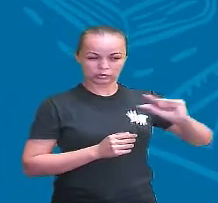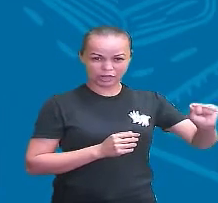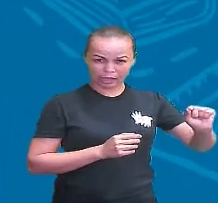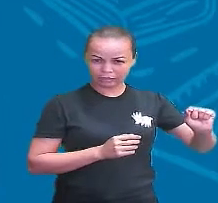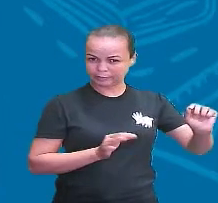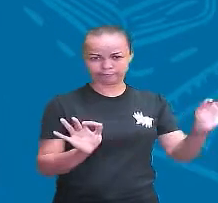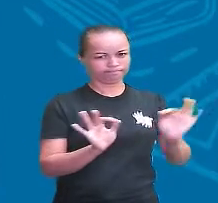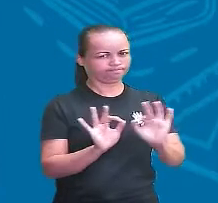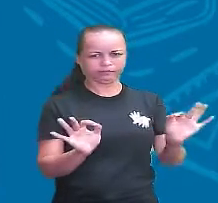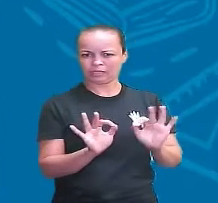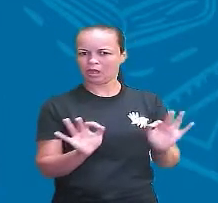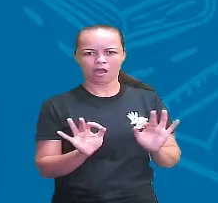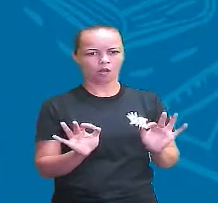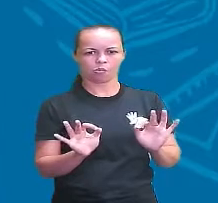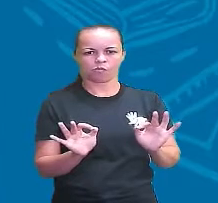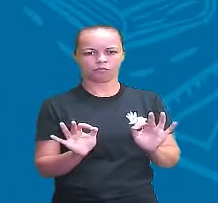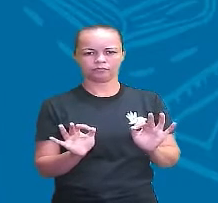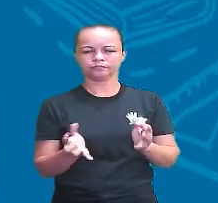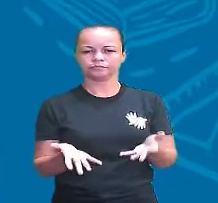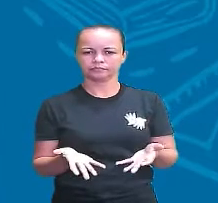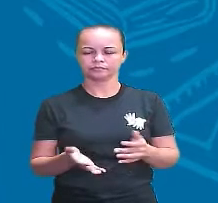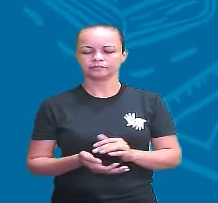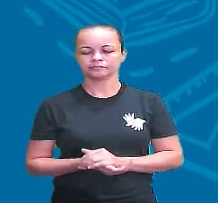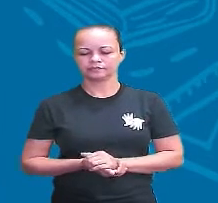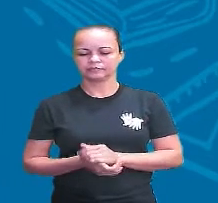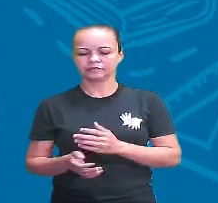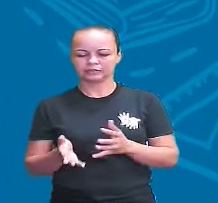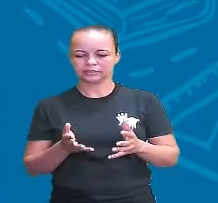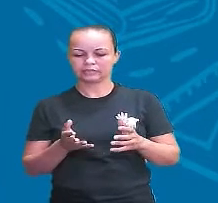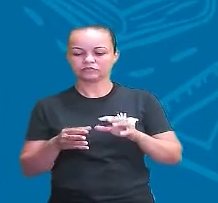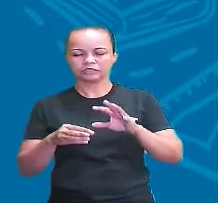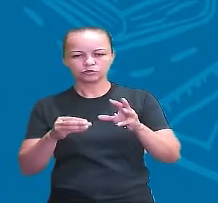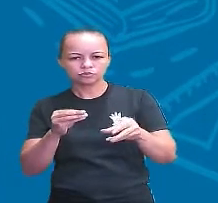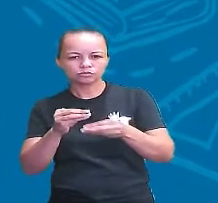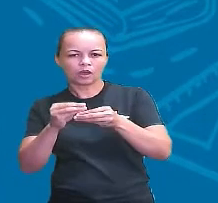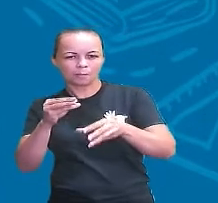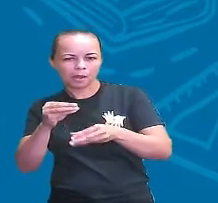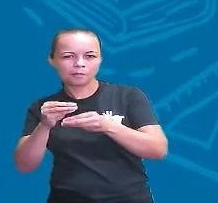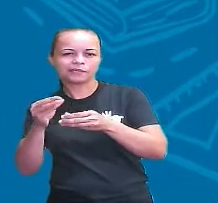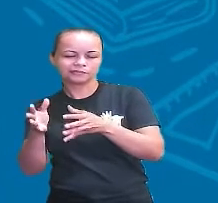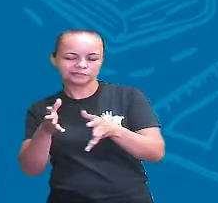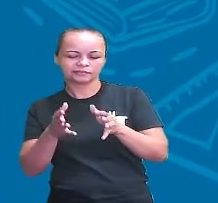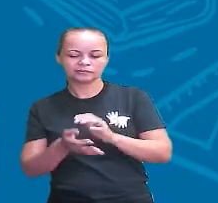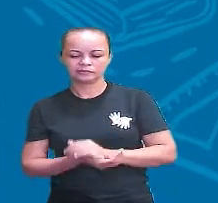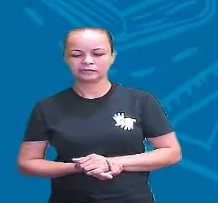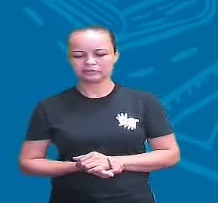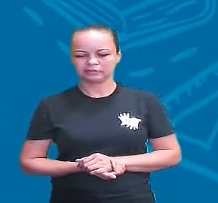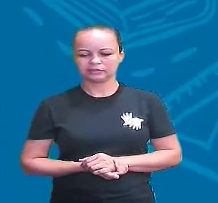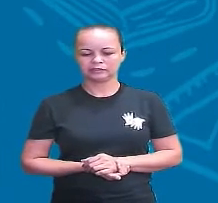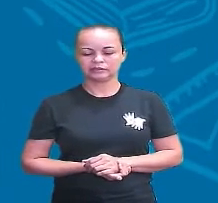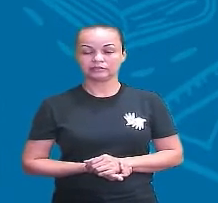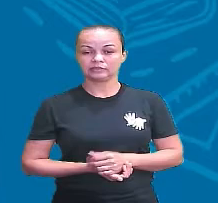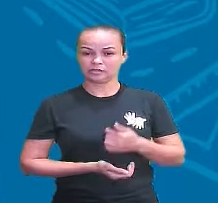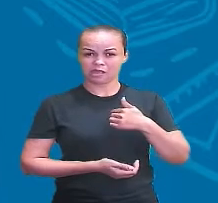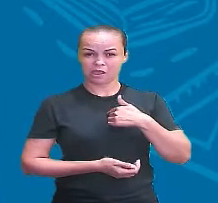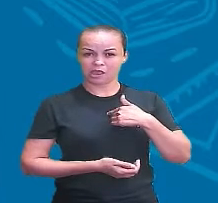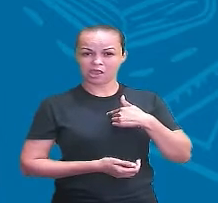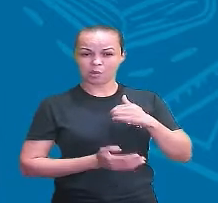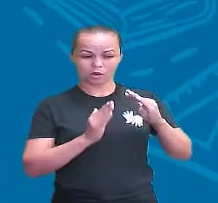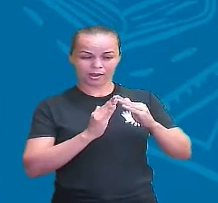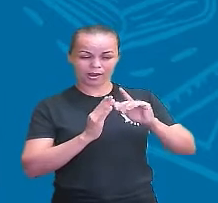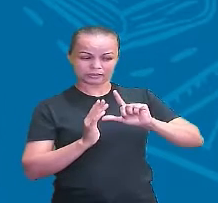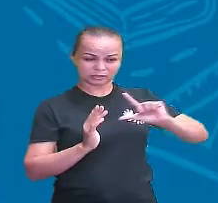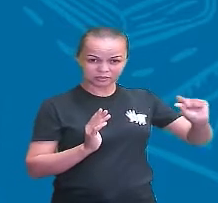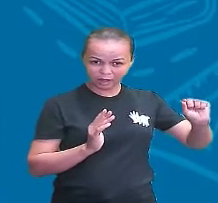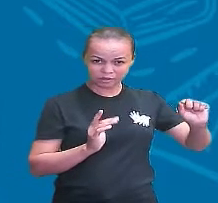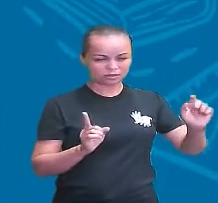verbo, leave e o complemento. My house today. Certo? Então, eu tenho, eu não vou sair de